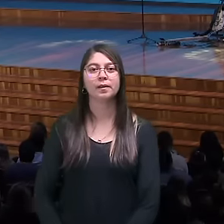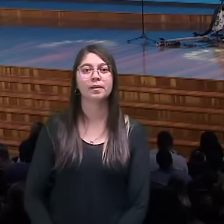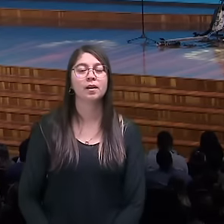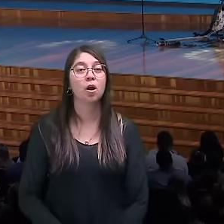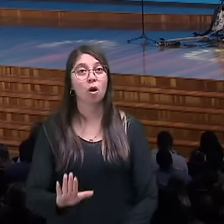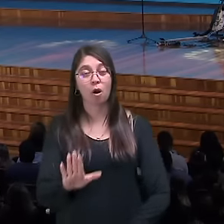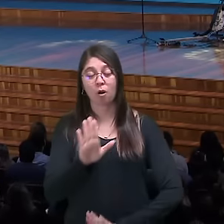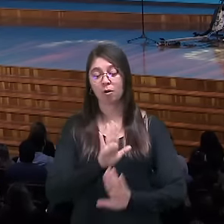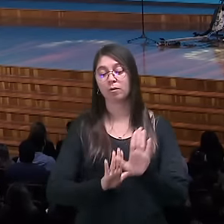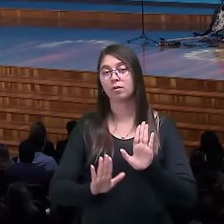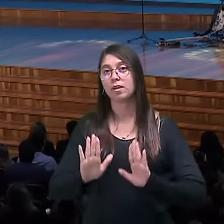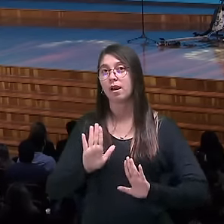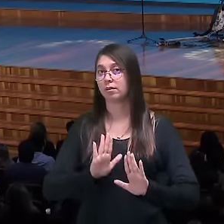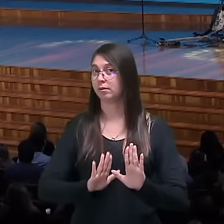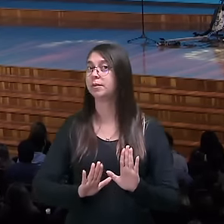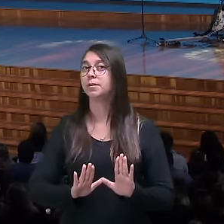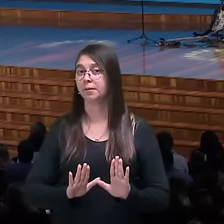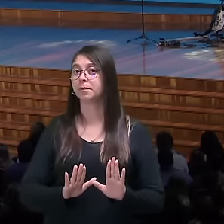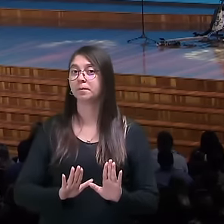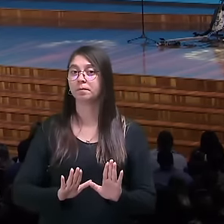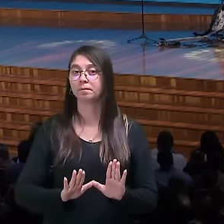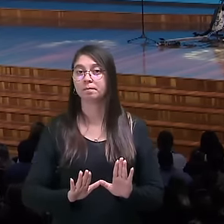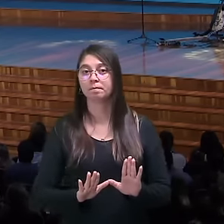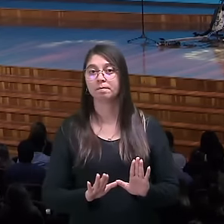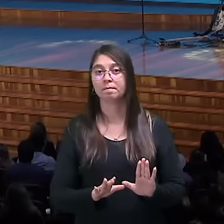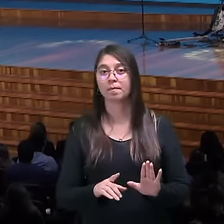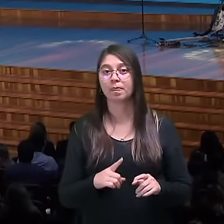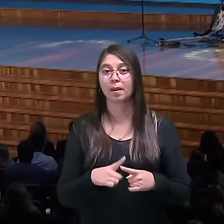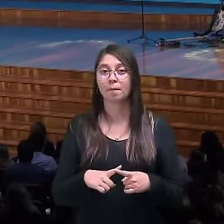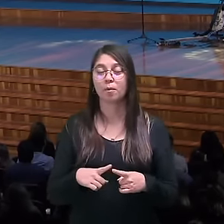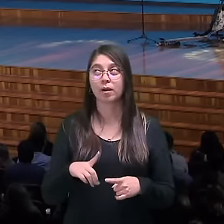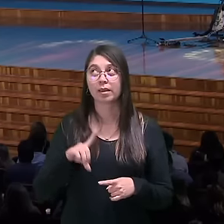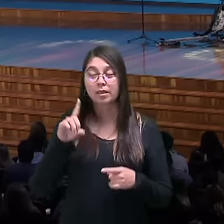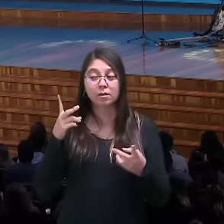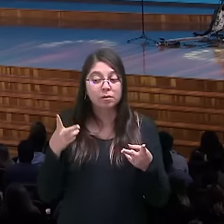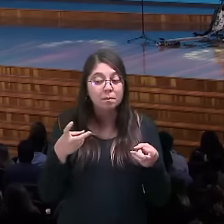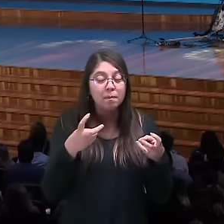Cuidado. Que yo consigo oír pensamientos.